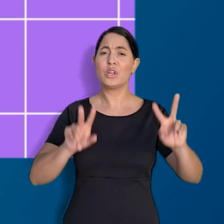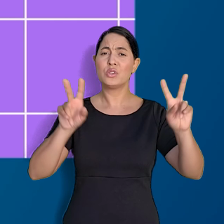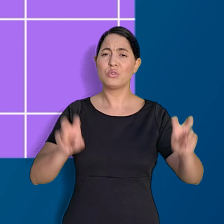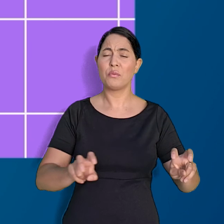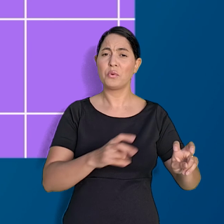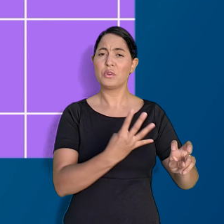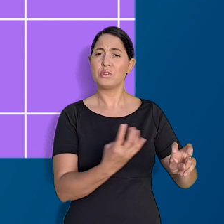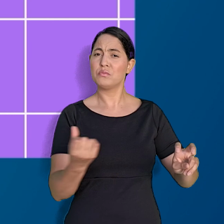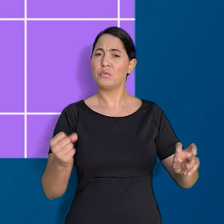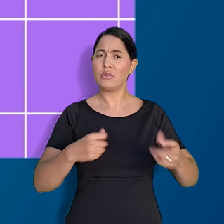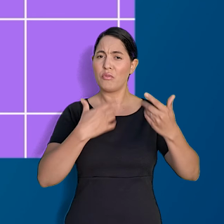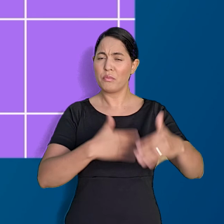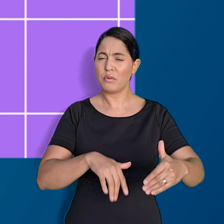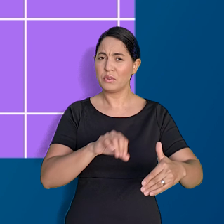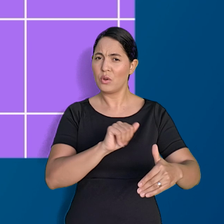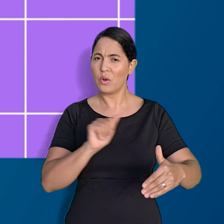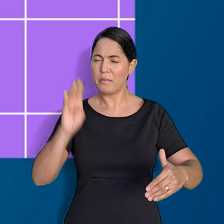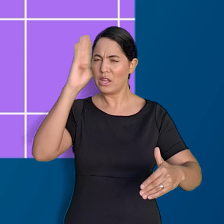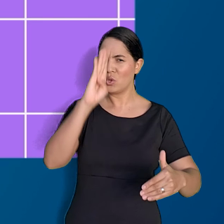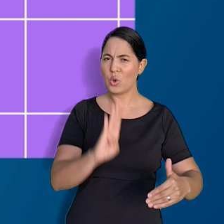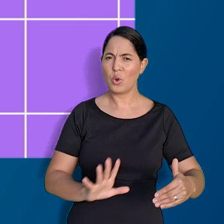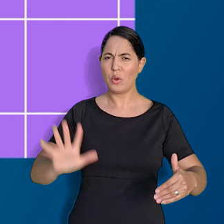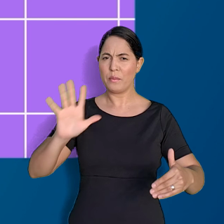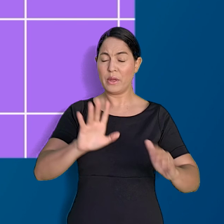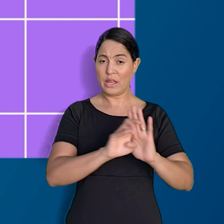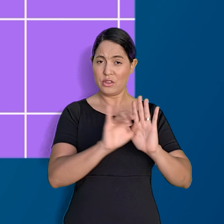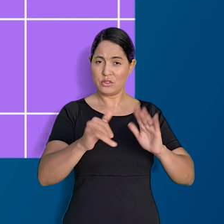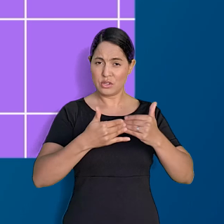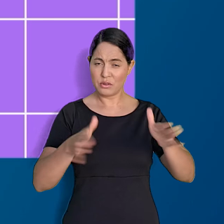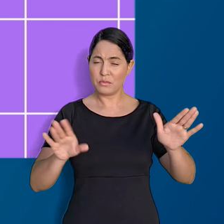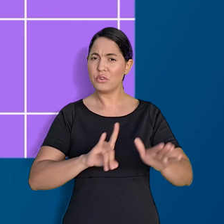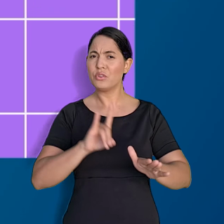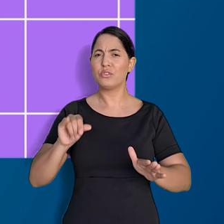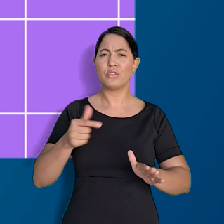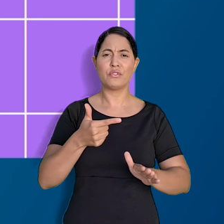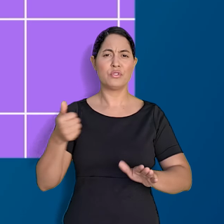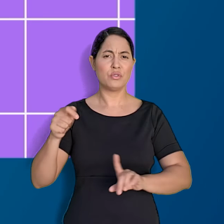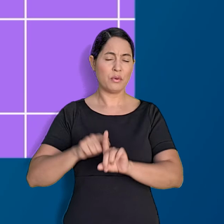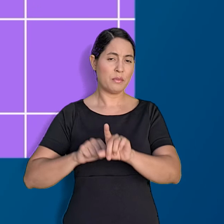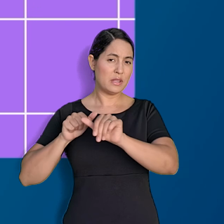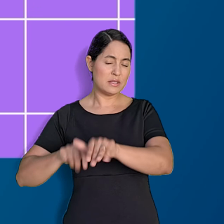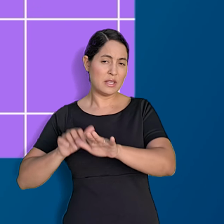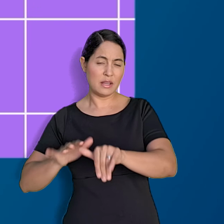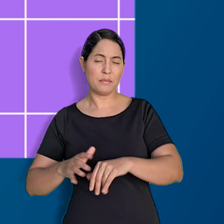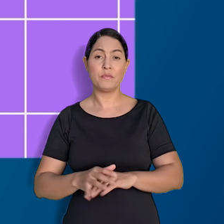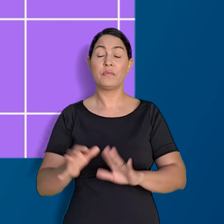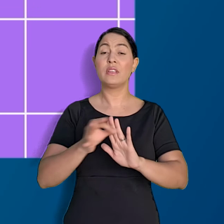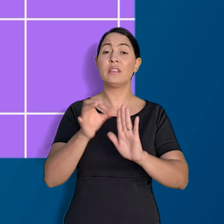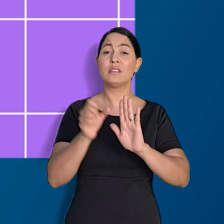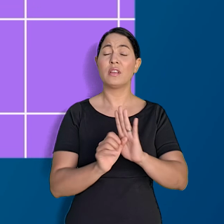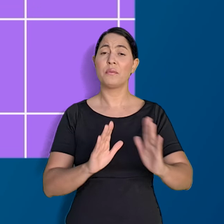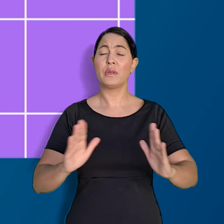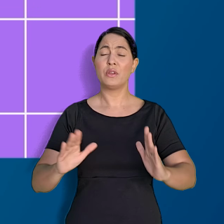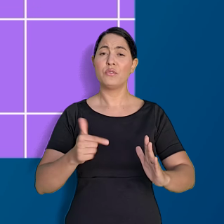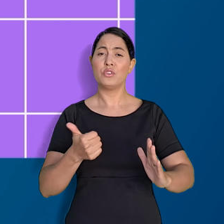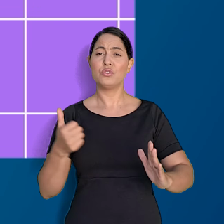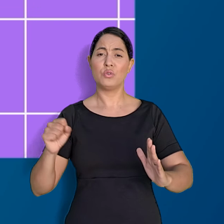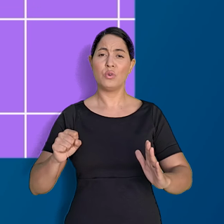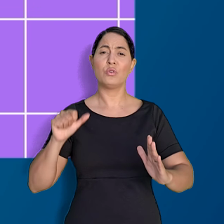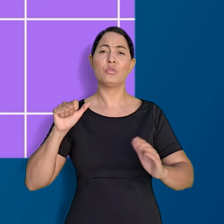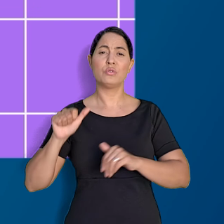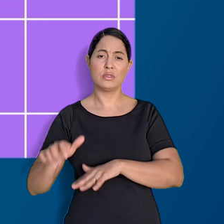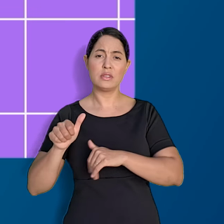48º Exame de Ordem Unificado. Publicação do edital de abertura, 21 de setembro. Inscrições, de 28 de setembro a